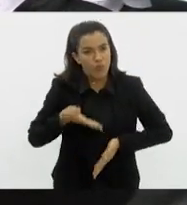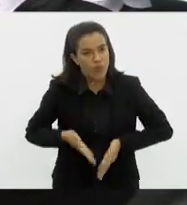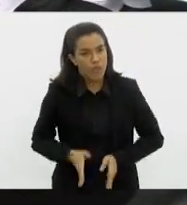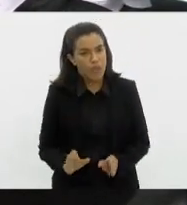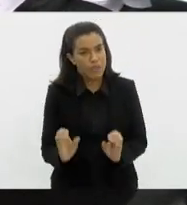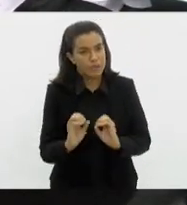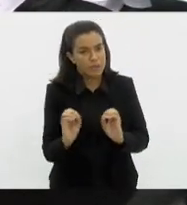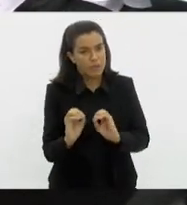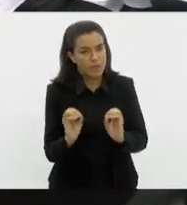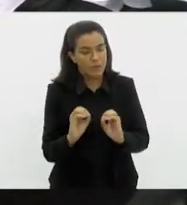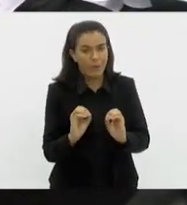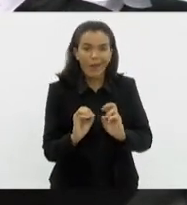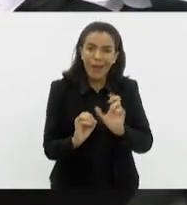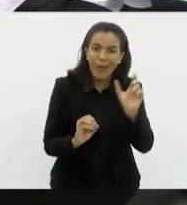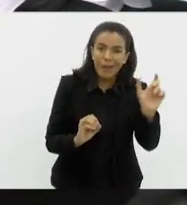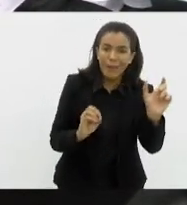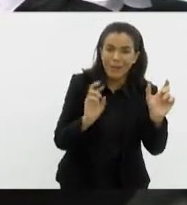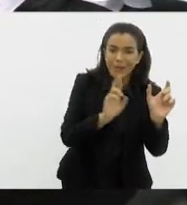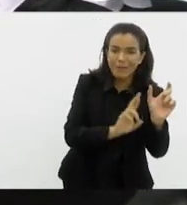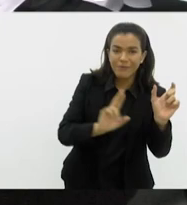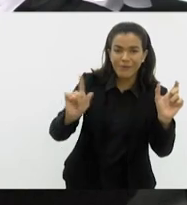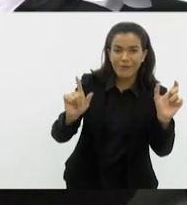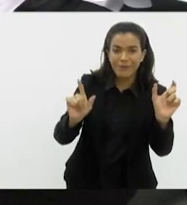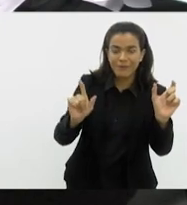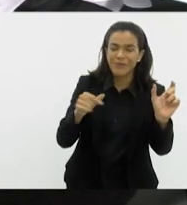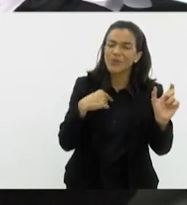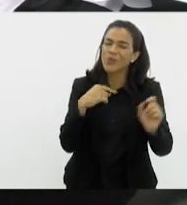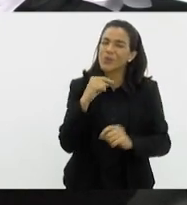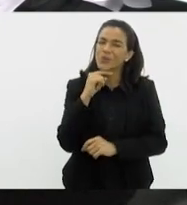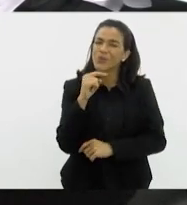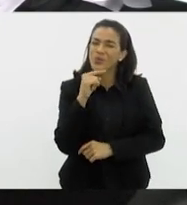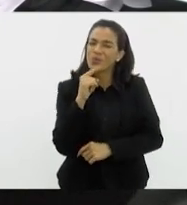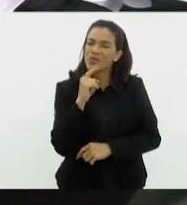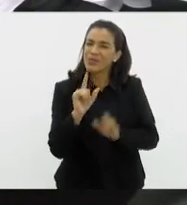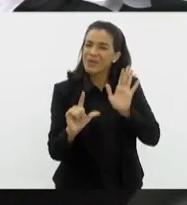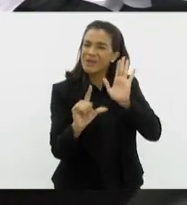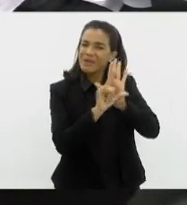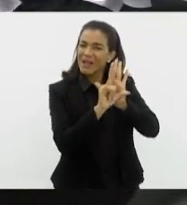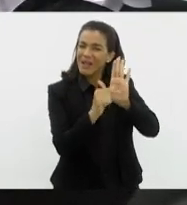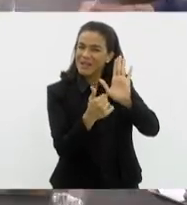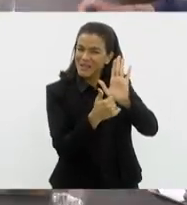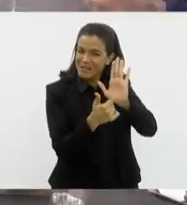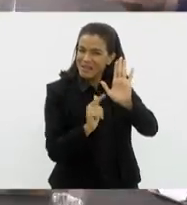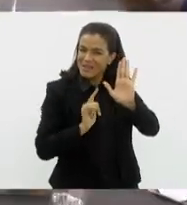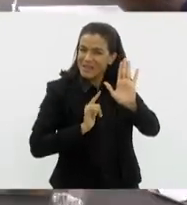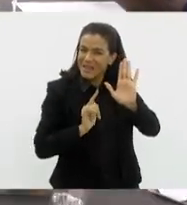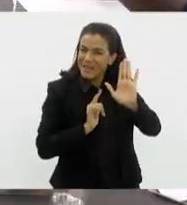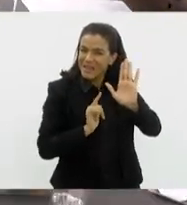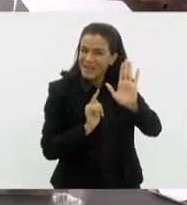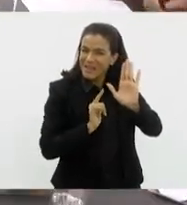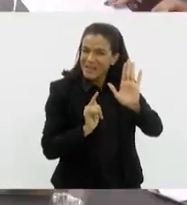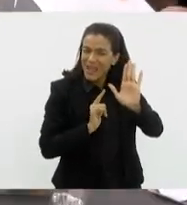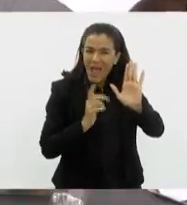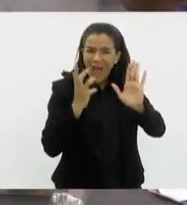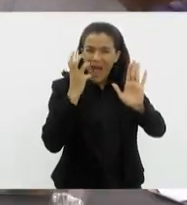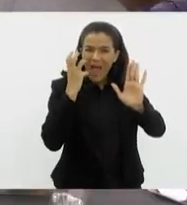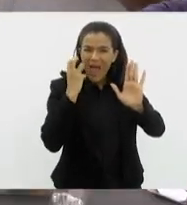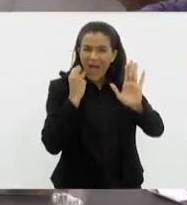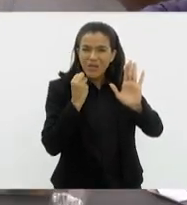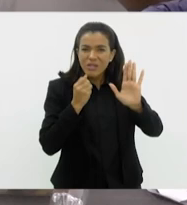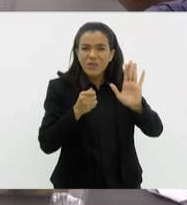Porque nascitura é diferente. Eu tenho dúvida se legalmente existe essa questão da adoção do